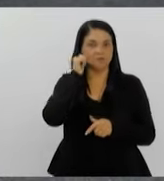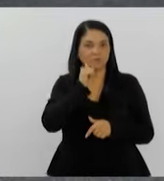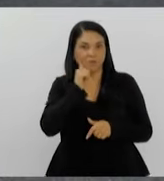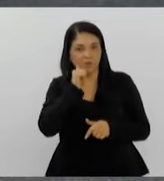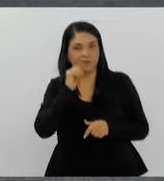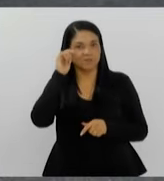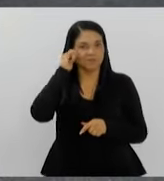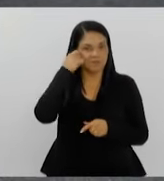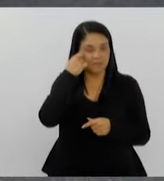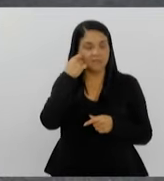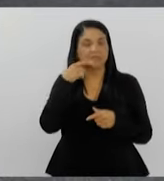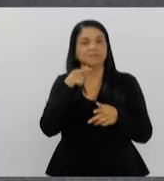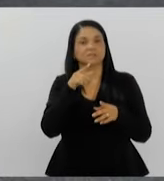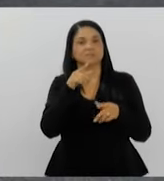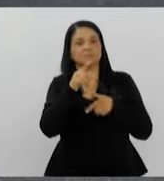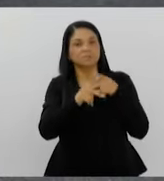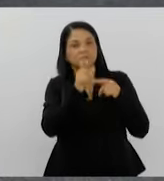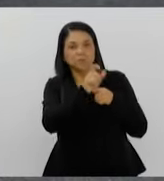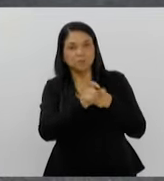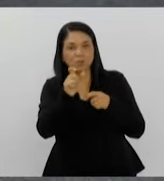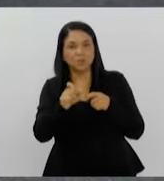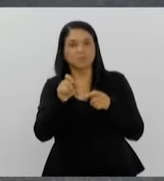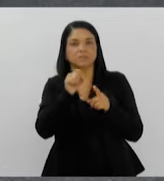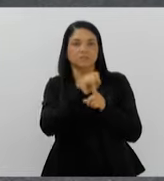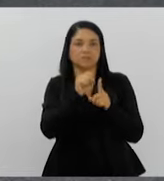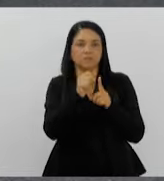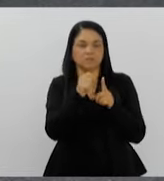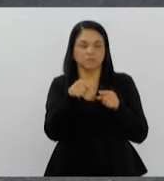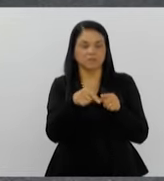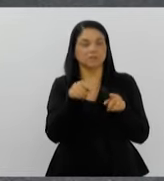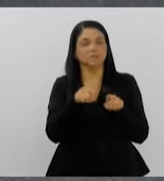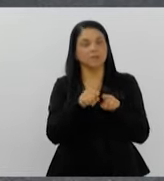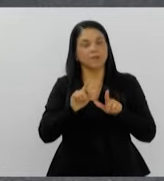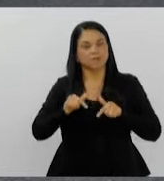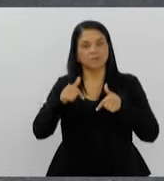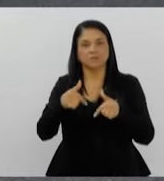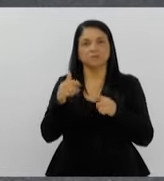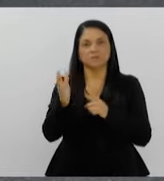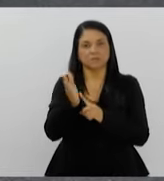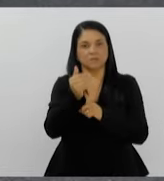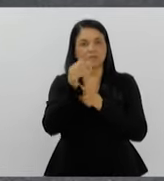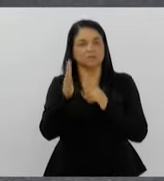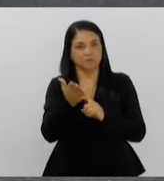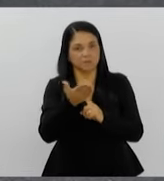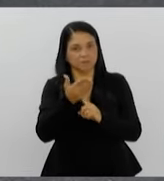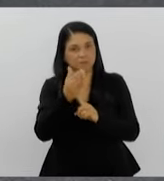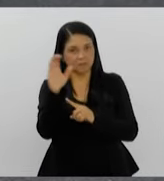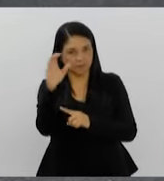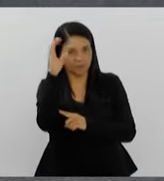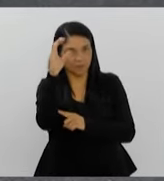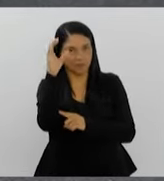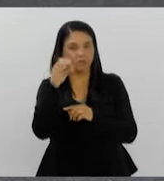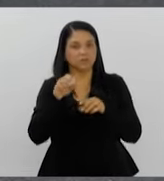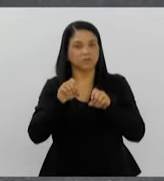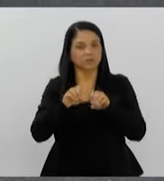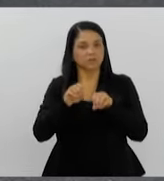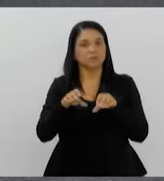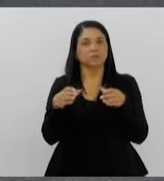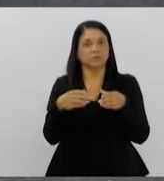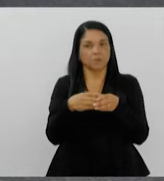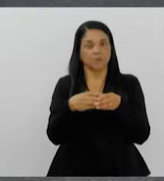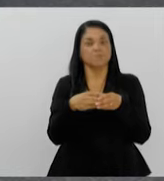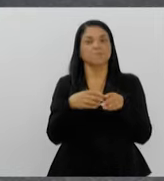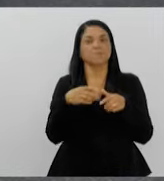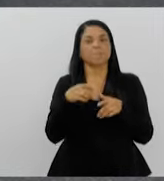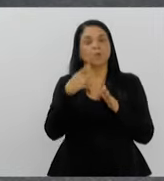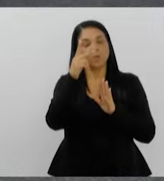eh as ações da secretaria de Ciência e Tecnologia de educação com a concretude que o projeto